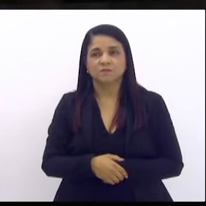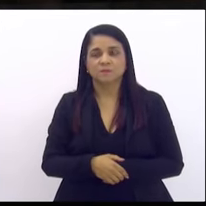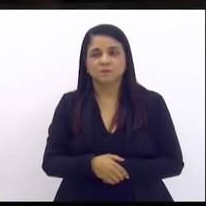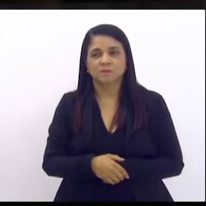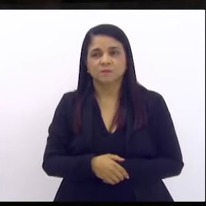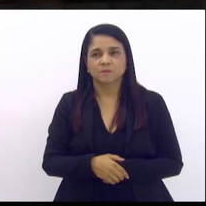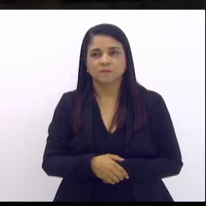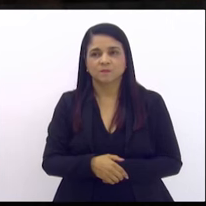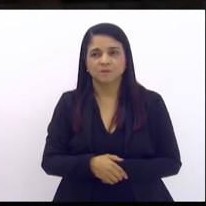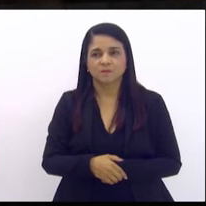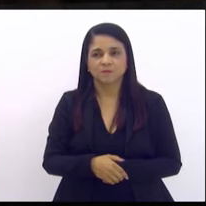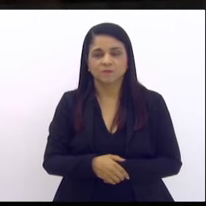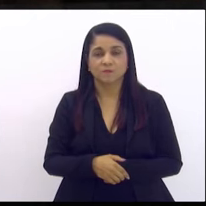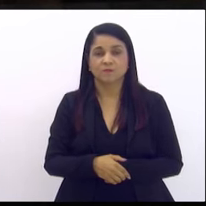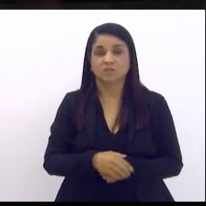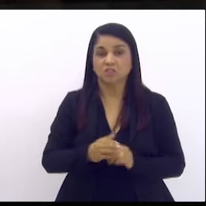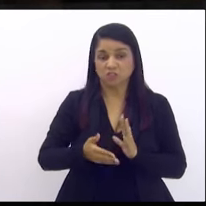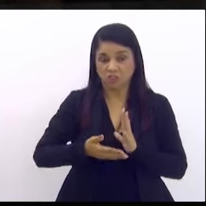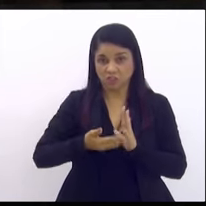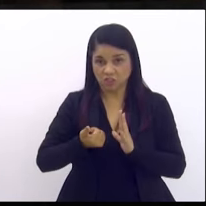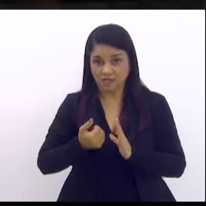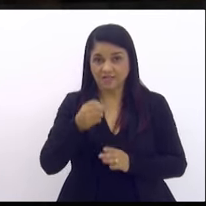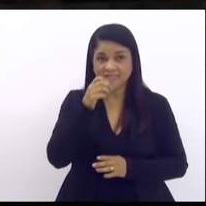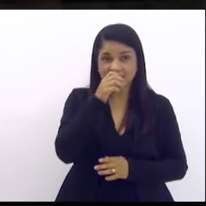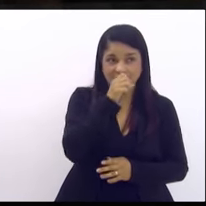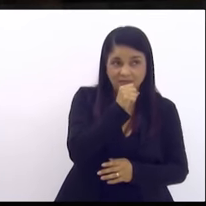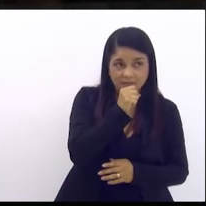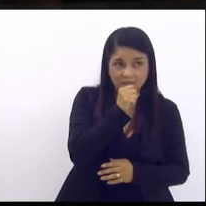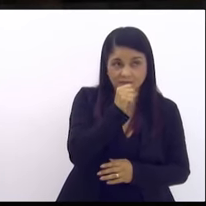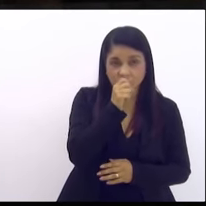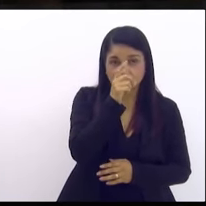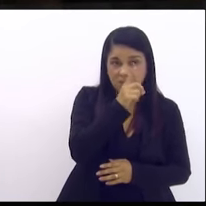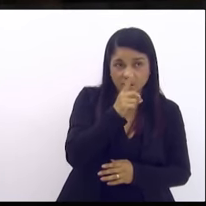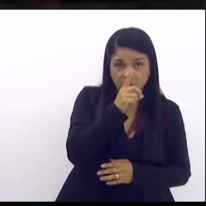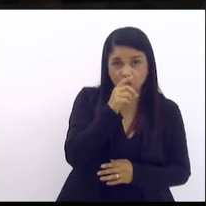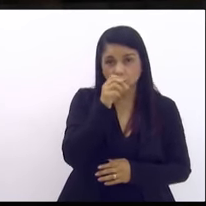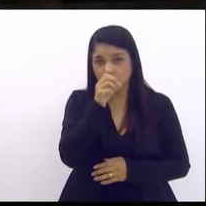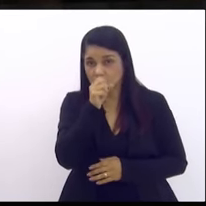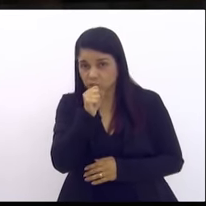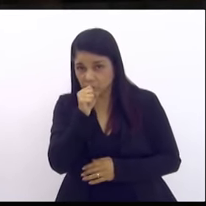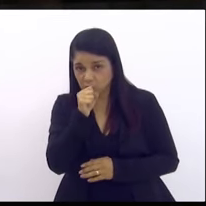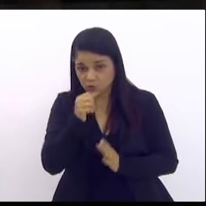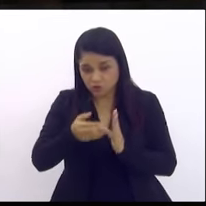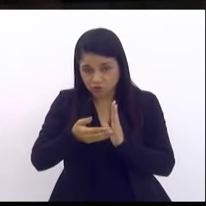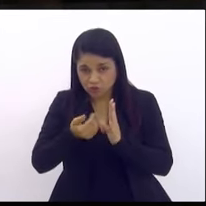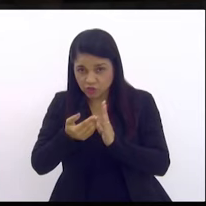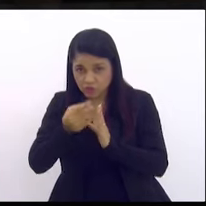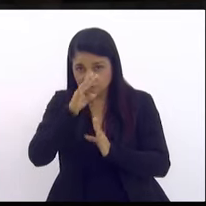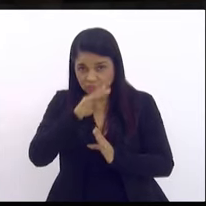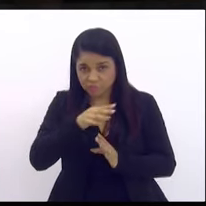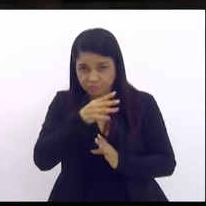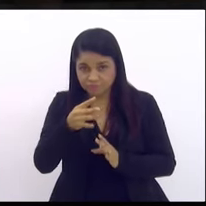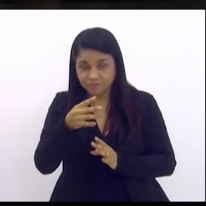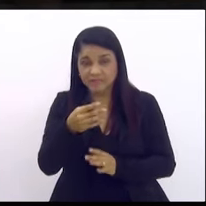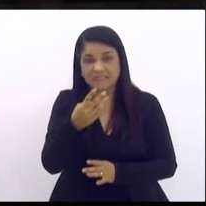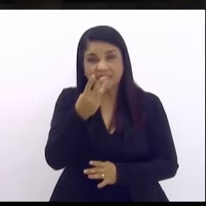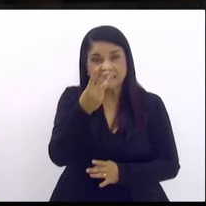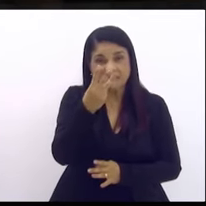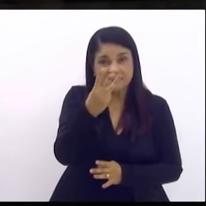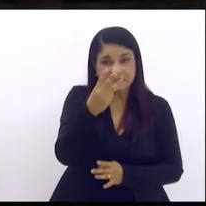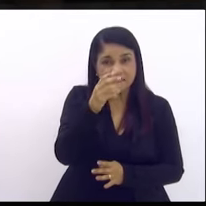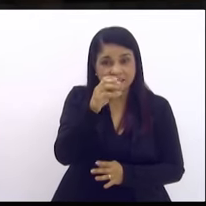tirarmos os sábados e domingos Possivelmente estamos a 30